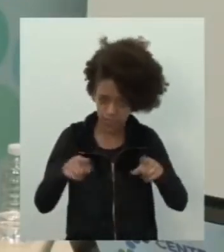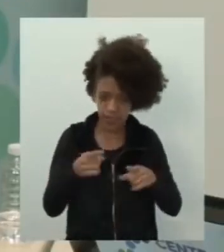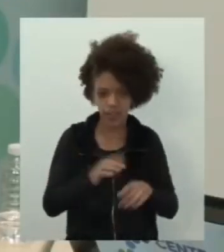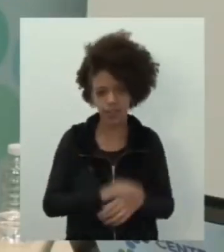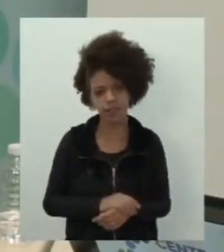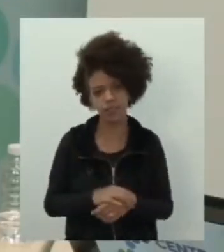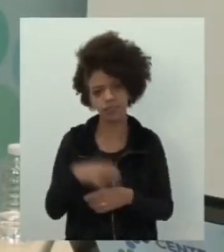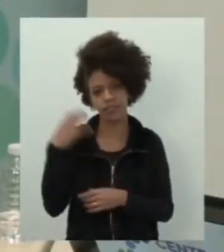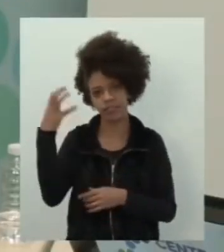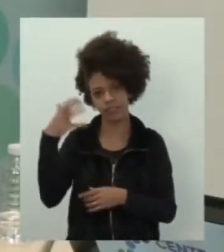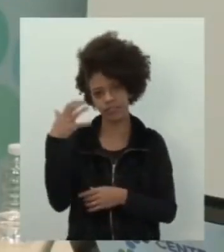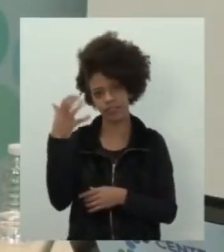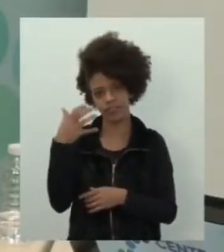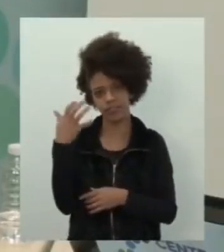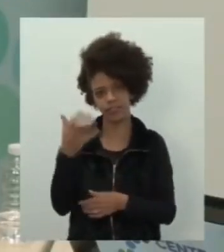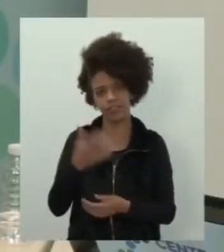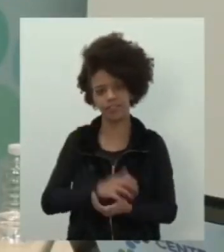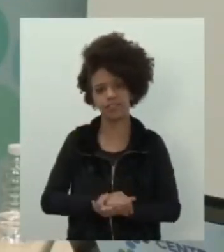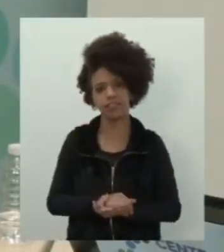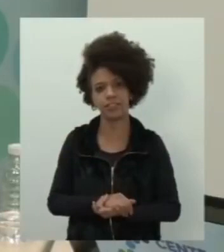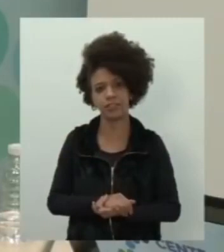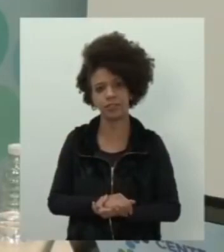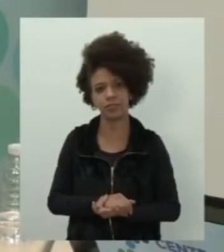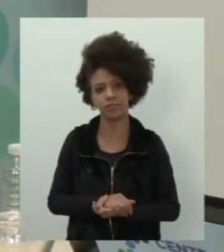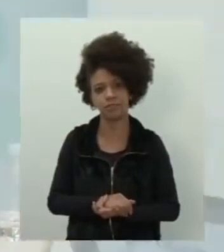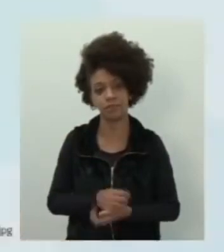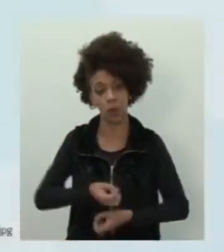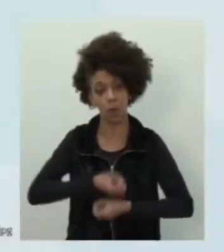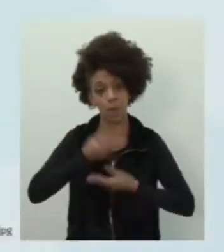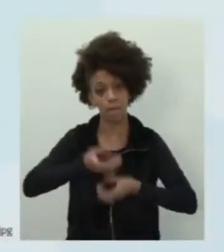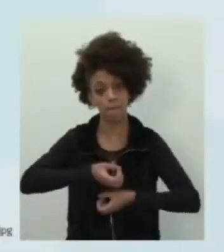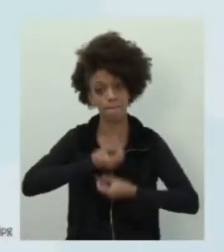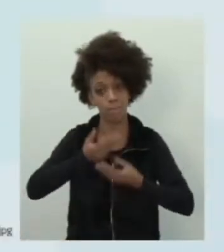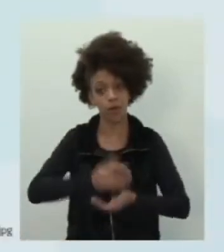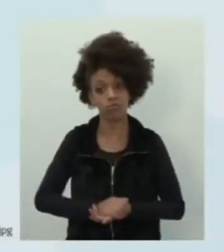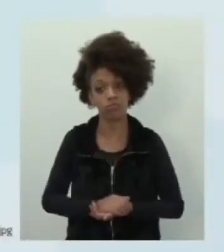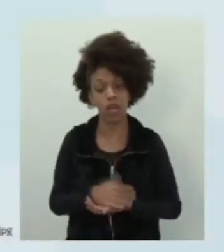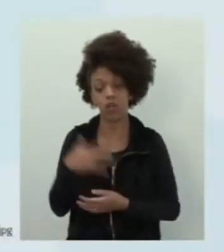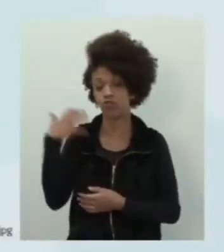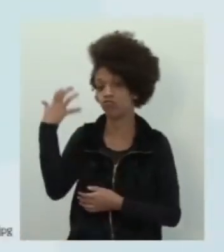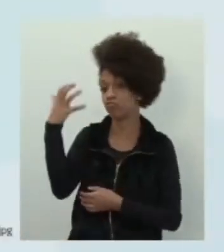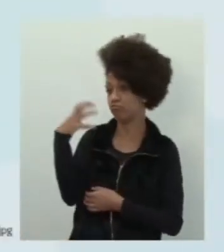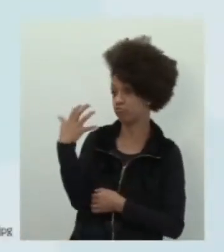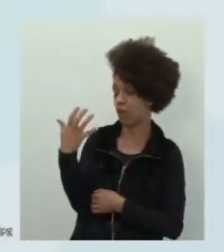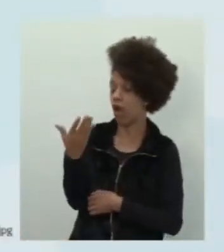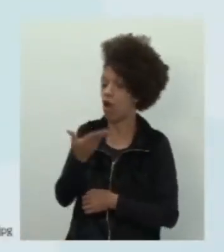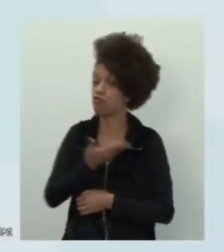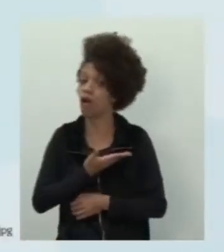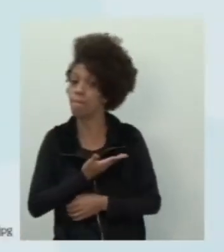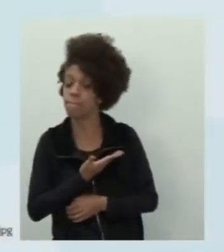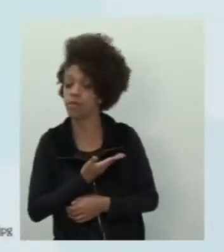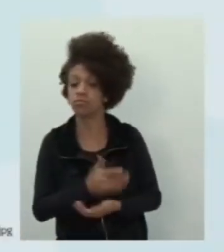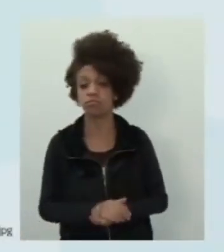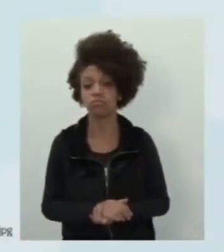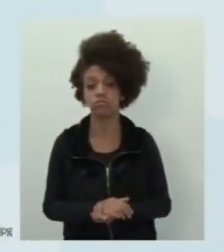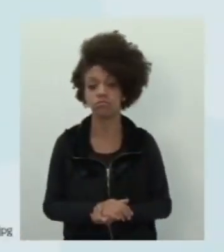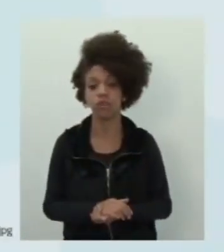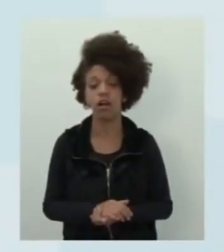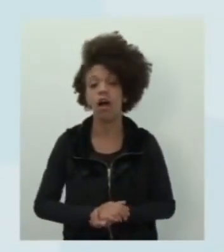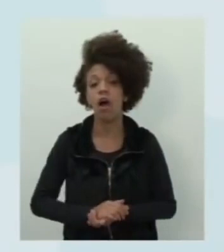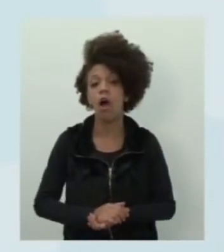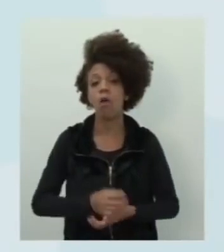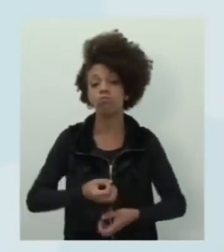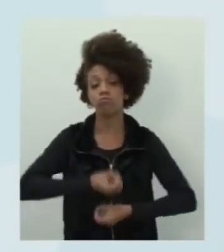lírico-amorosas? Então, vamos lá. O que é uma cantiga lírico-amorosa? É uma cantiga ou de amor ou de amigo. É uma cantiga de amor,